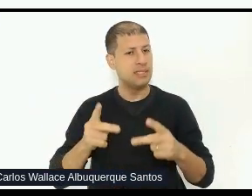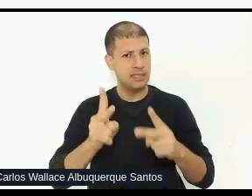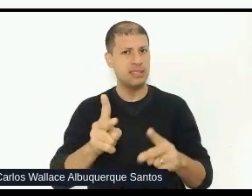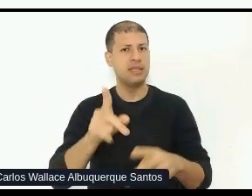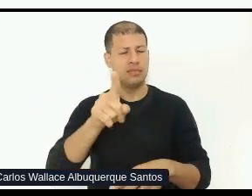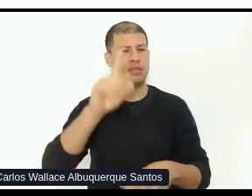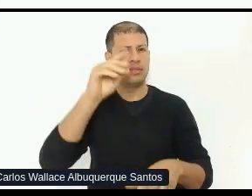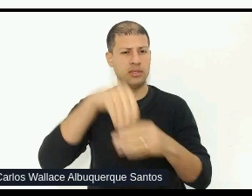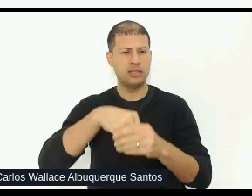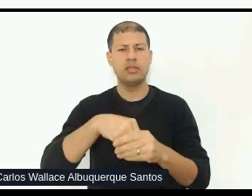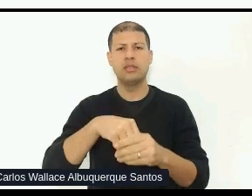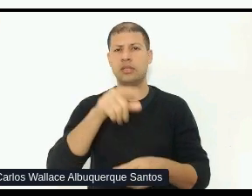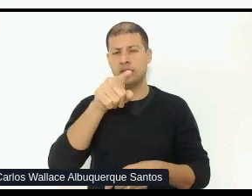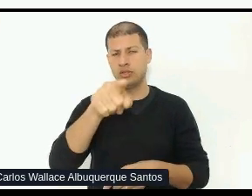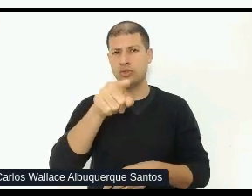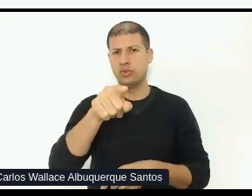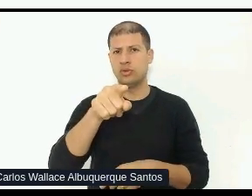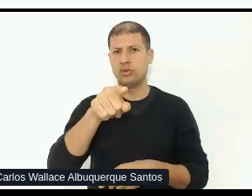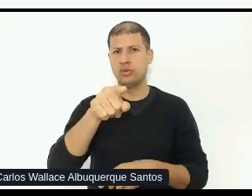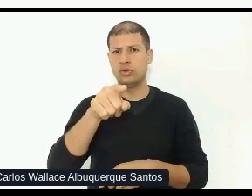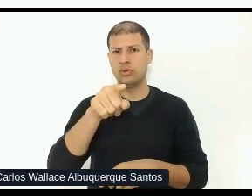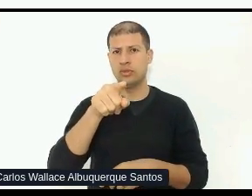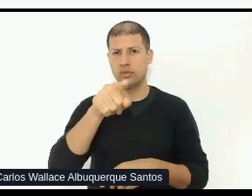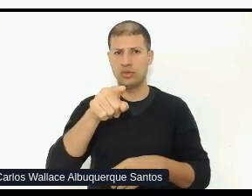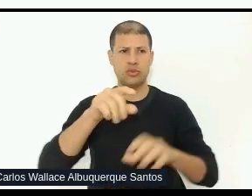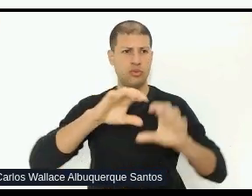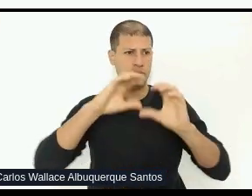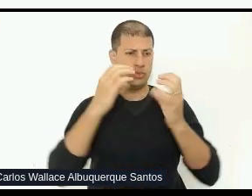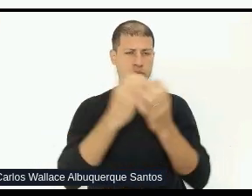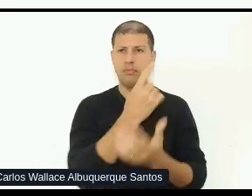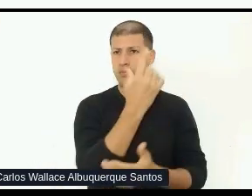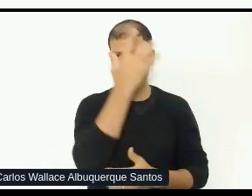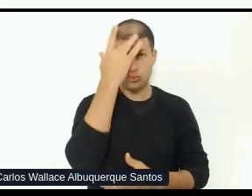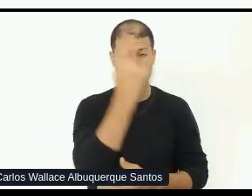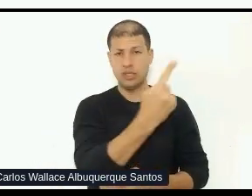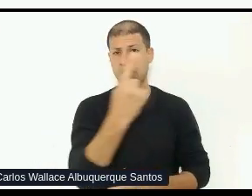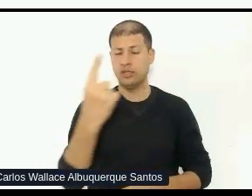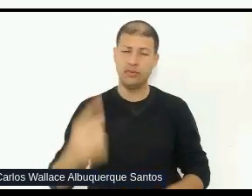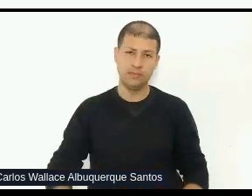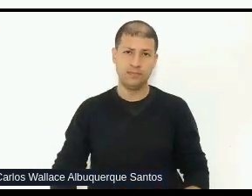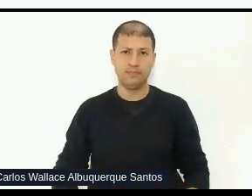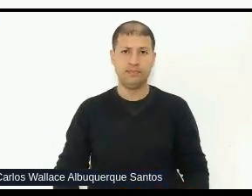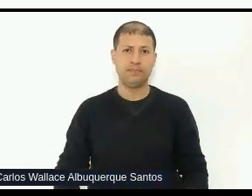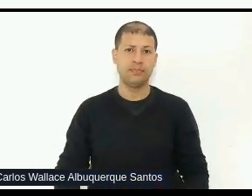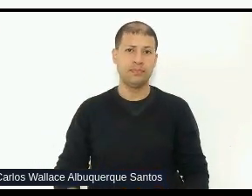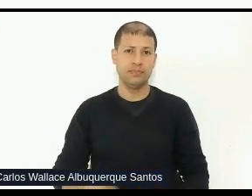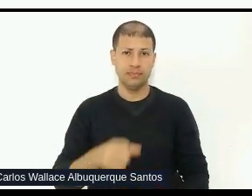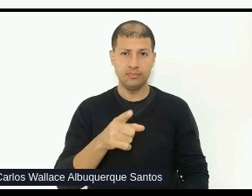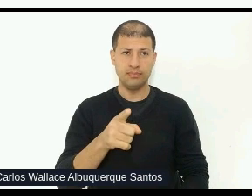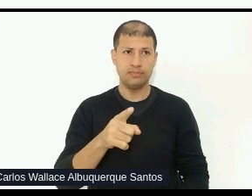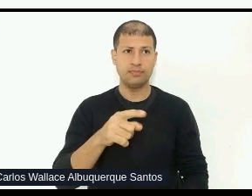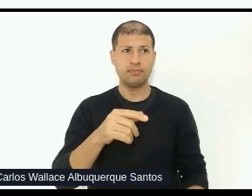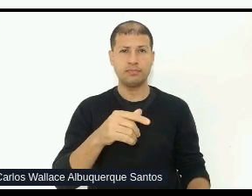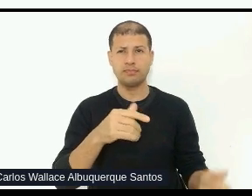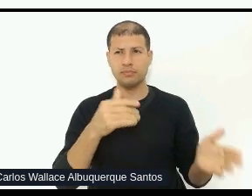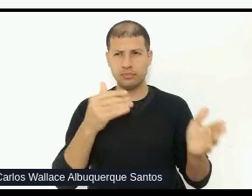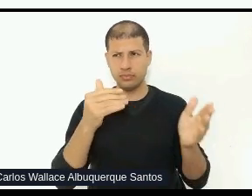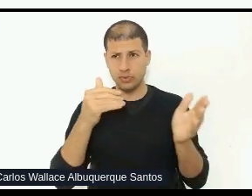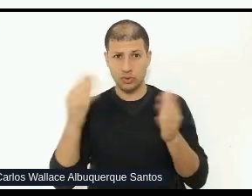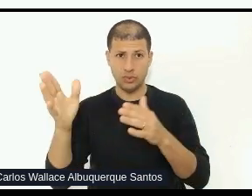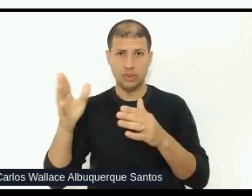membros da, da comunidade, né? Então, antes da gente passar aqui para o próximo passo, para o próximo